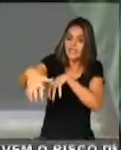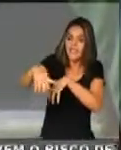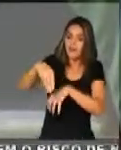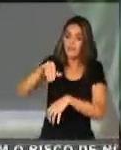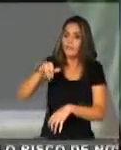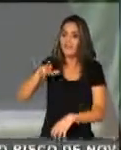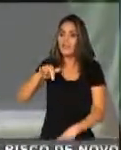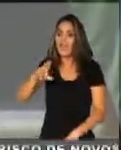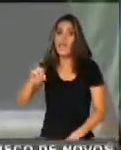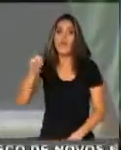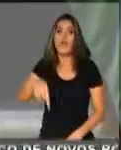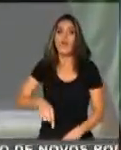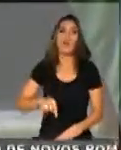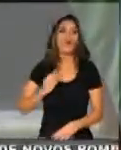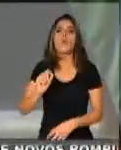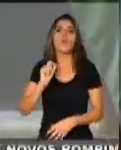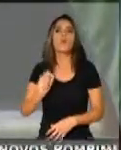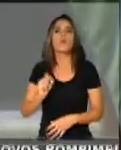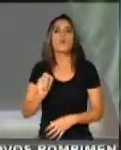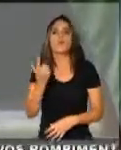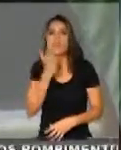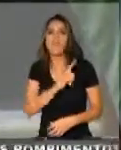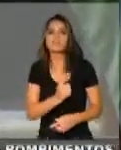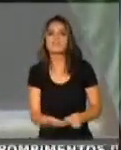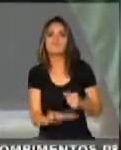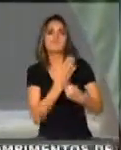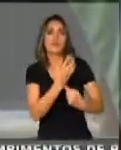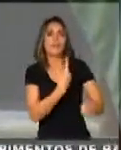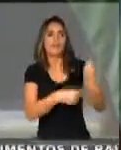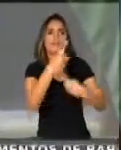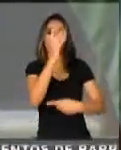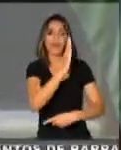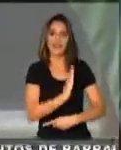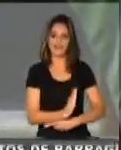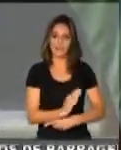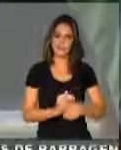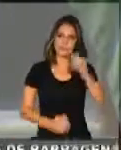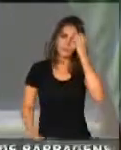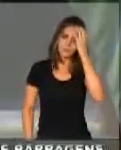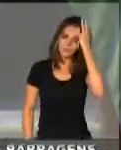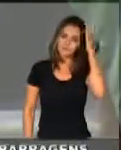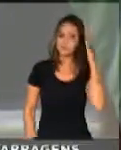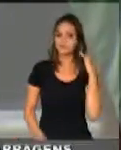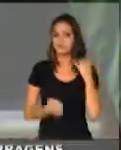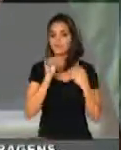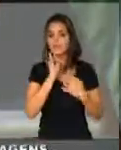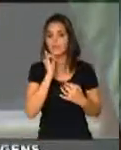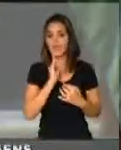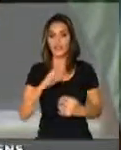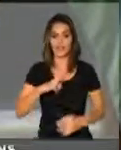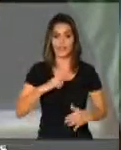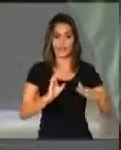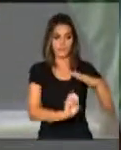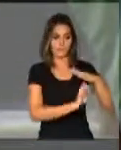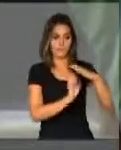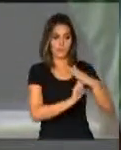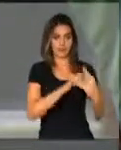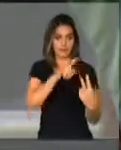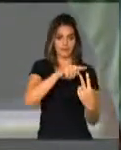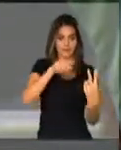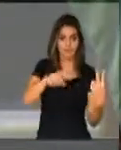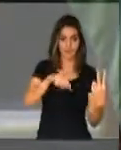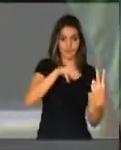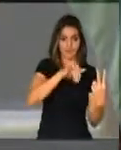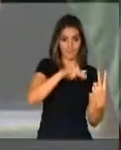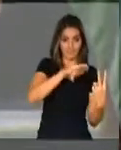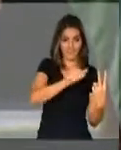Brasil. Nós sabemos que muitas das minas, por exemplo, exploradas hoje pela Vale,